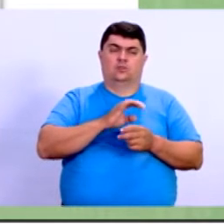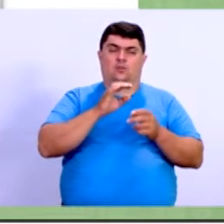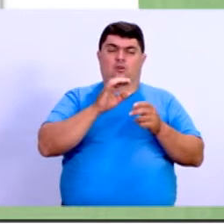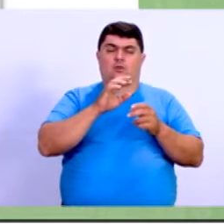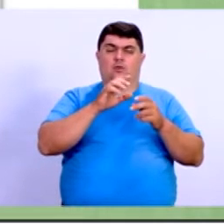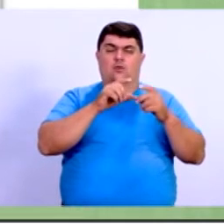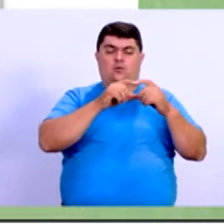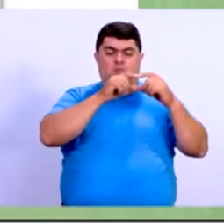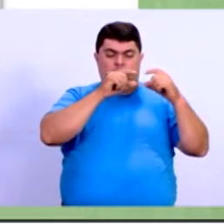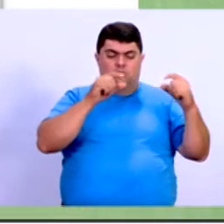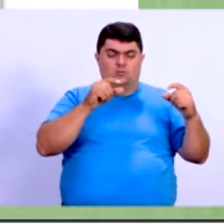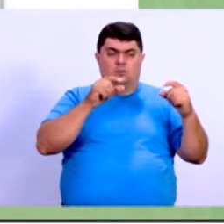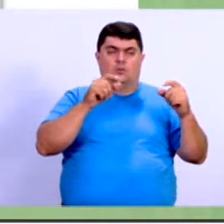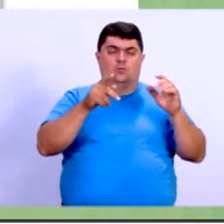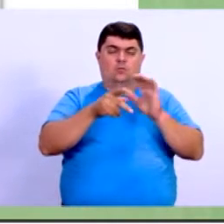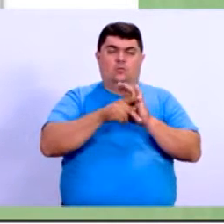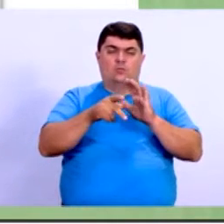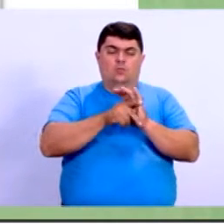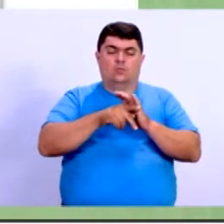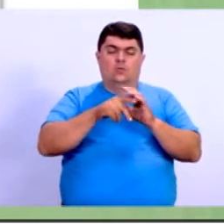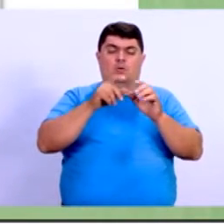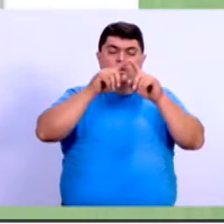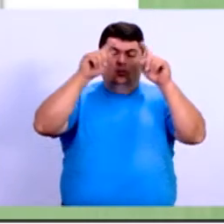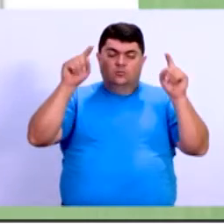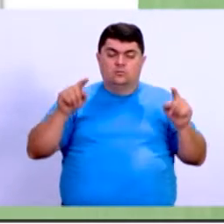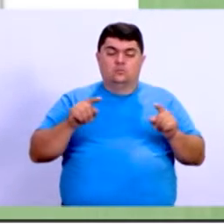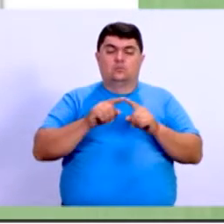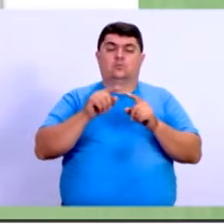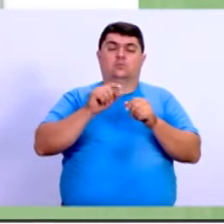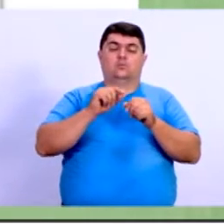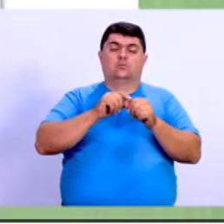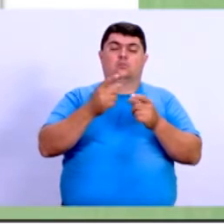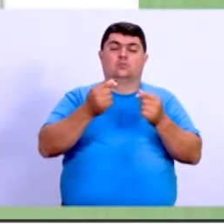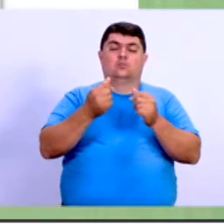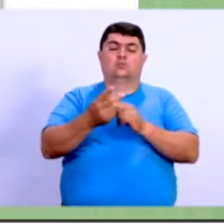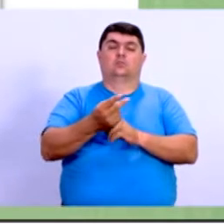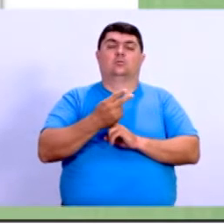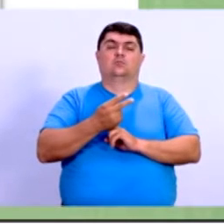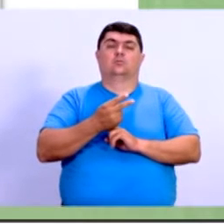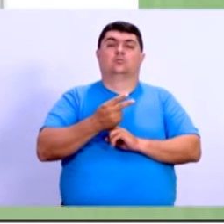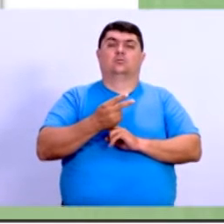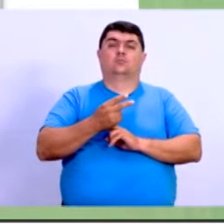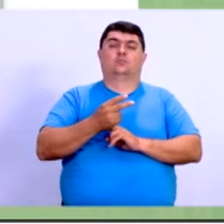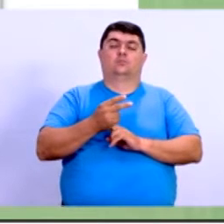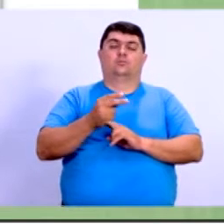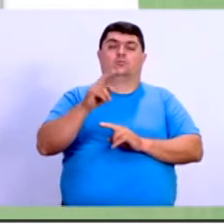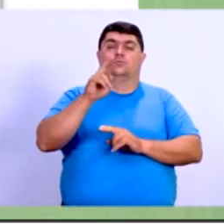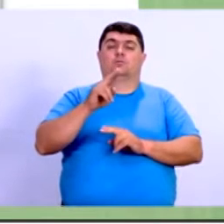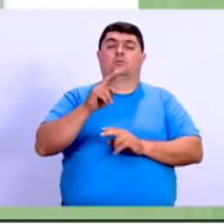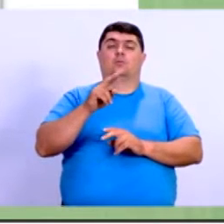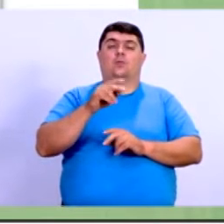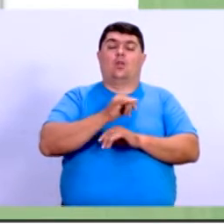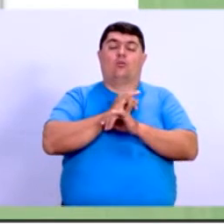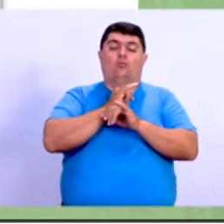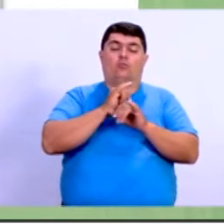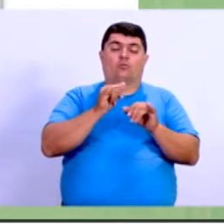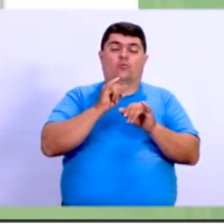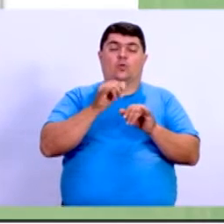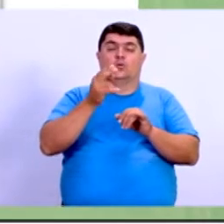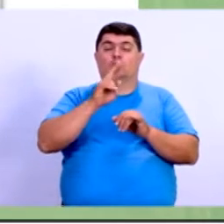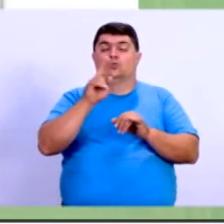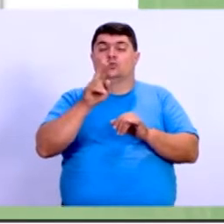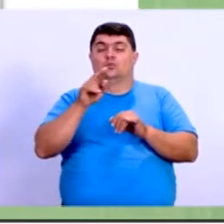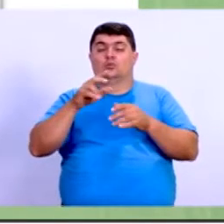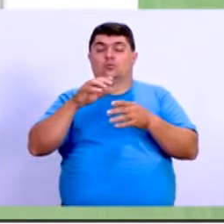na interface do usuário a tela para fazer a solicitação de empréstimo. O usuário, então, informa o nome do